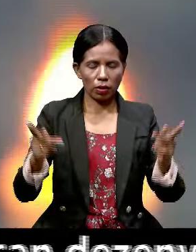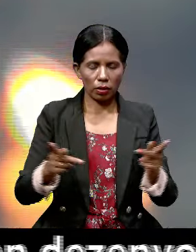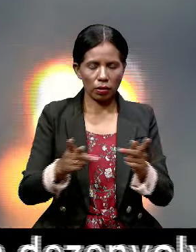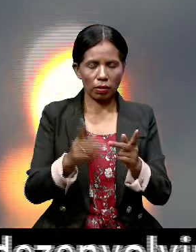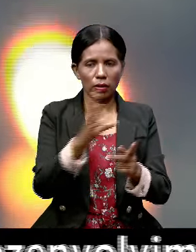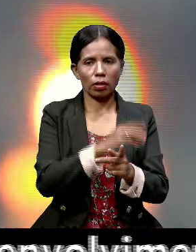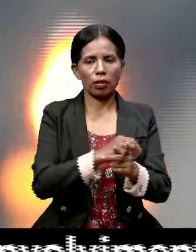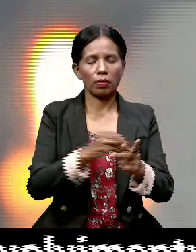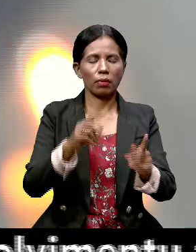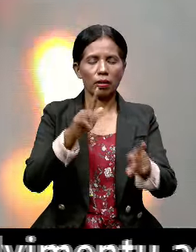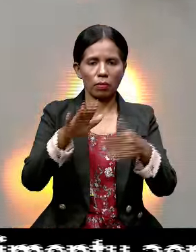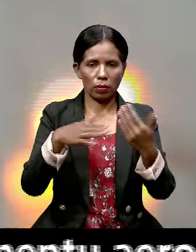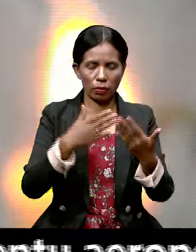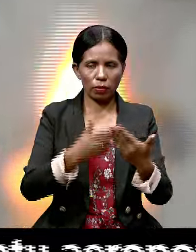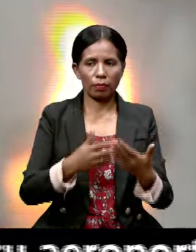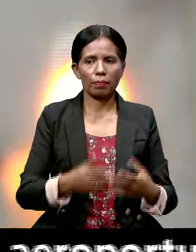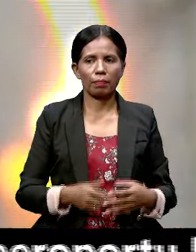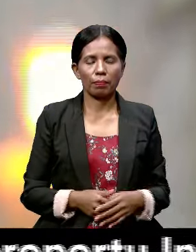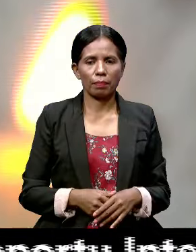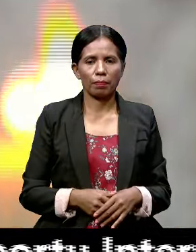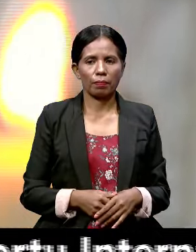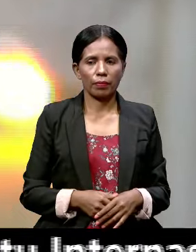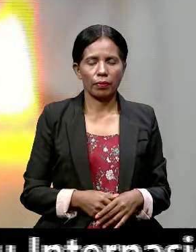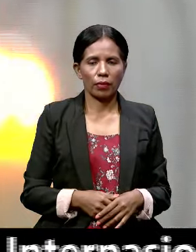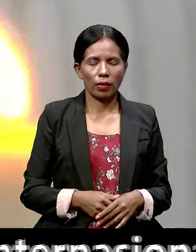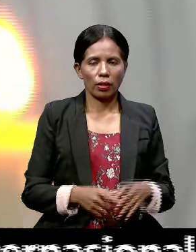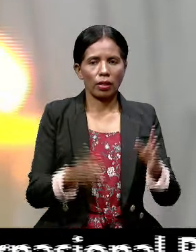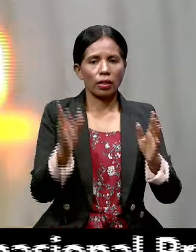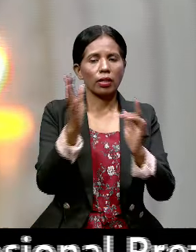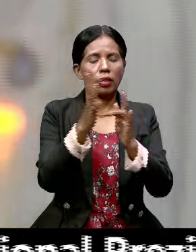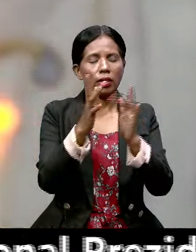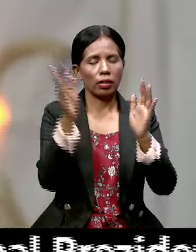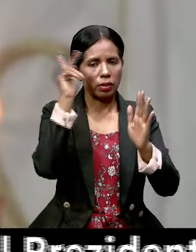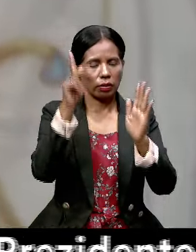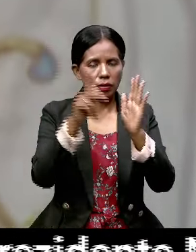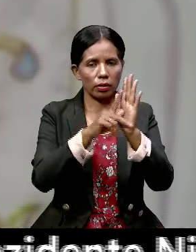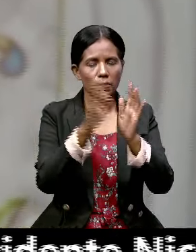conversão Bassarane Sira. Imagens de Jesus Nian e Belos